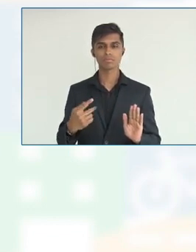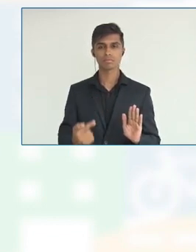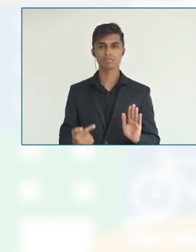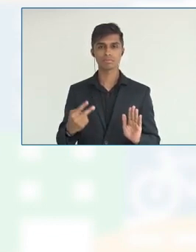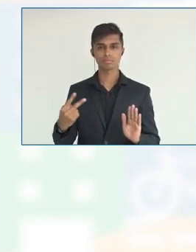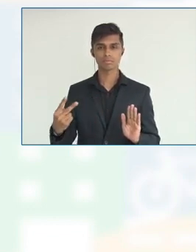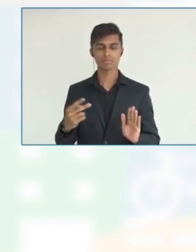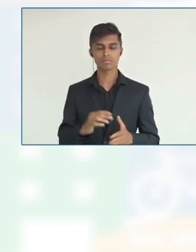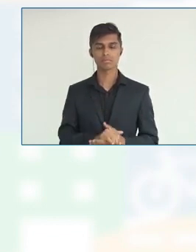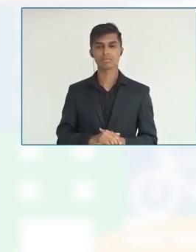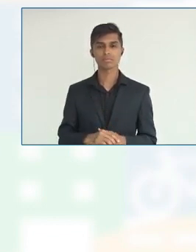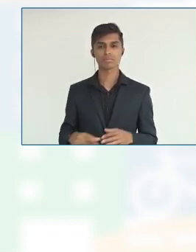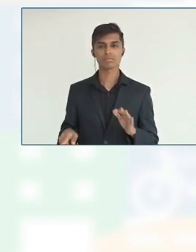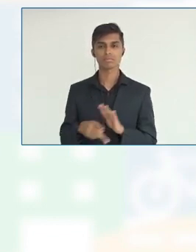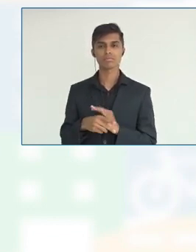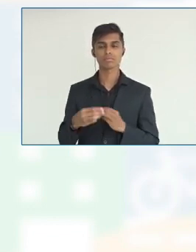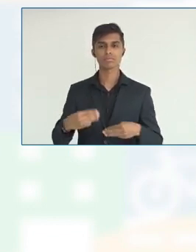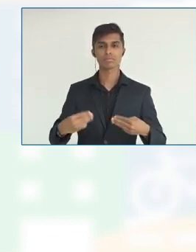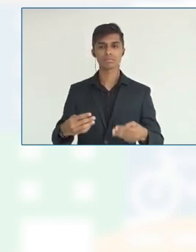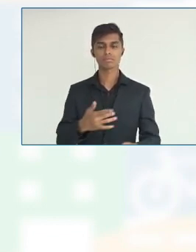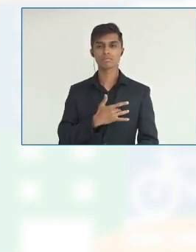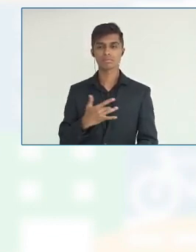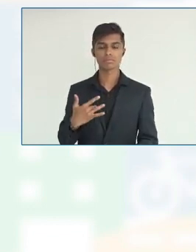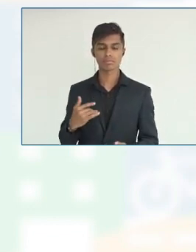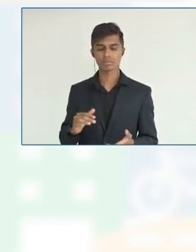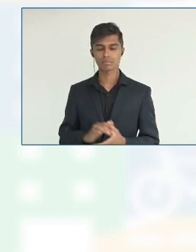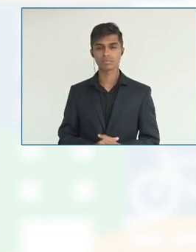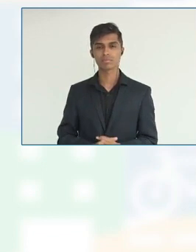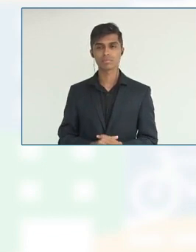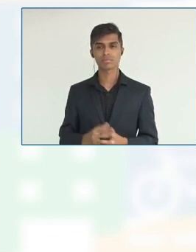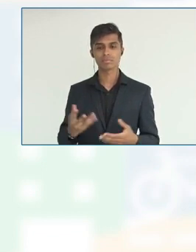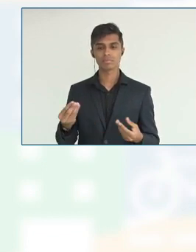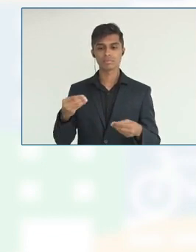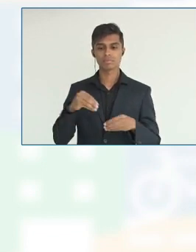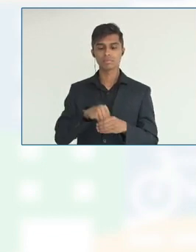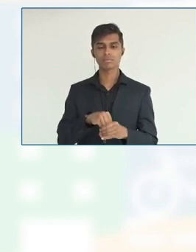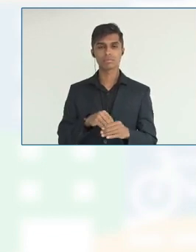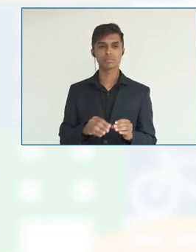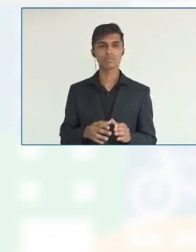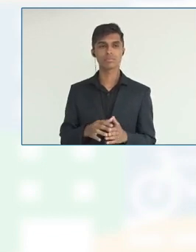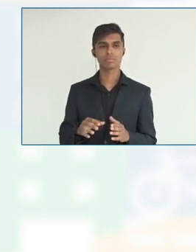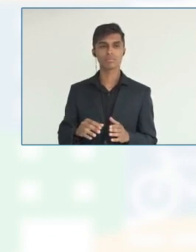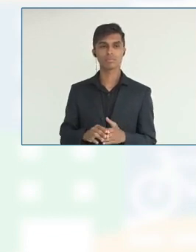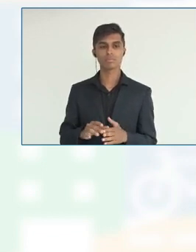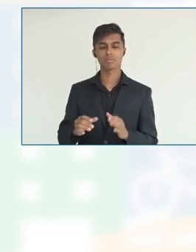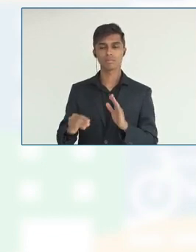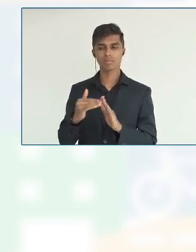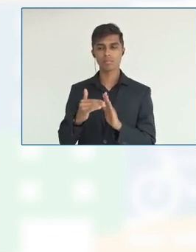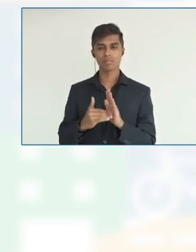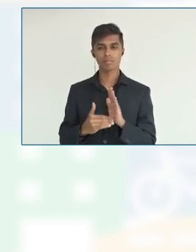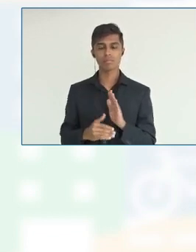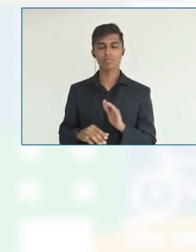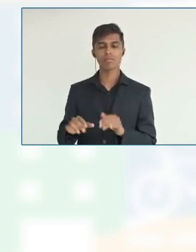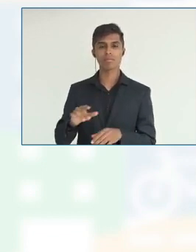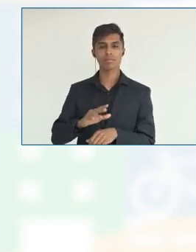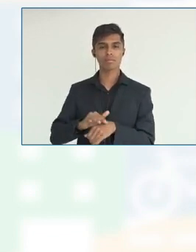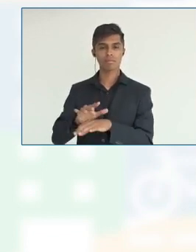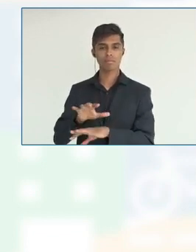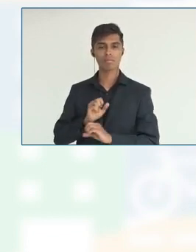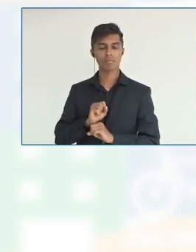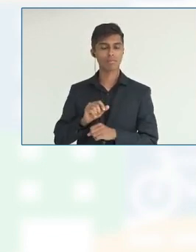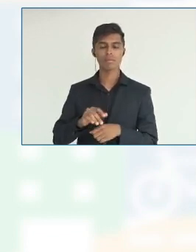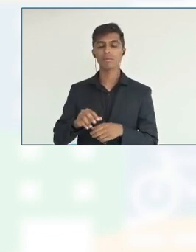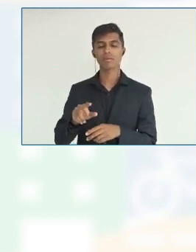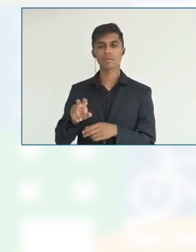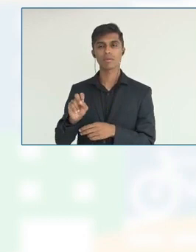2.472, né, do Ministério da Saúde, que incluiu a intoxicação exógena na lista de notificação de agravos,